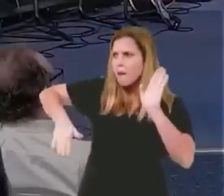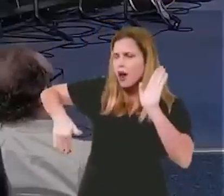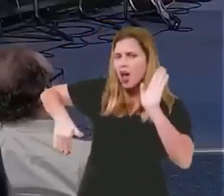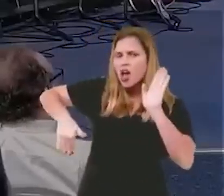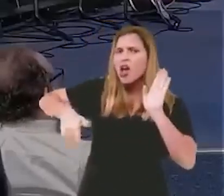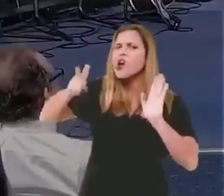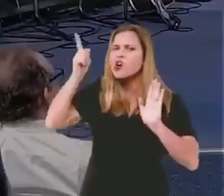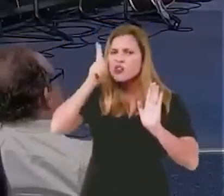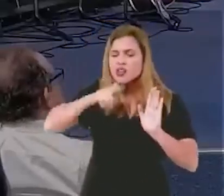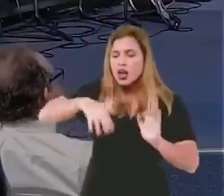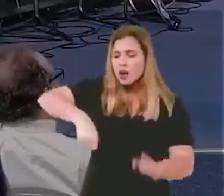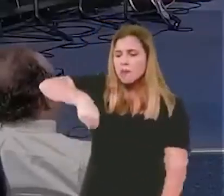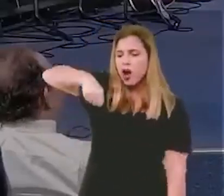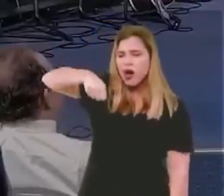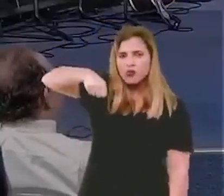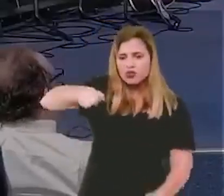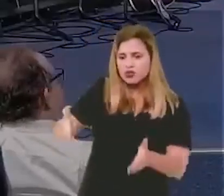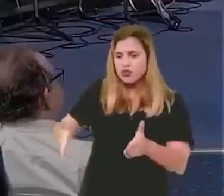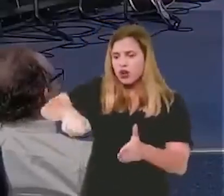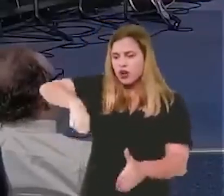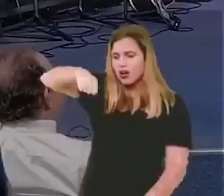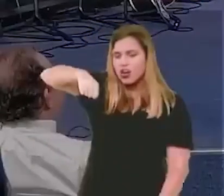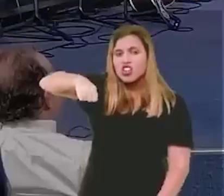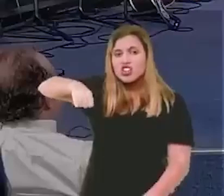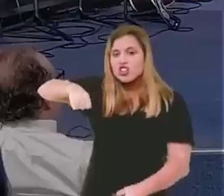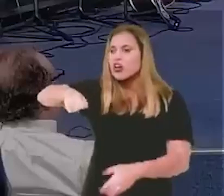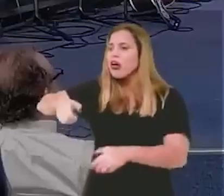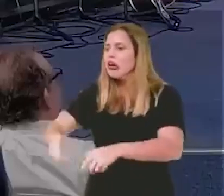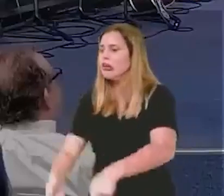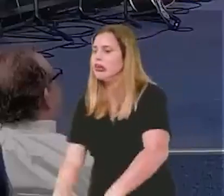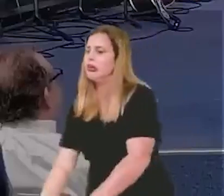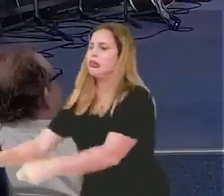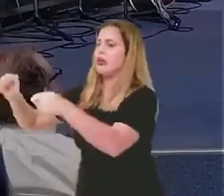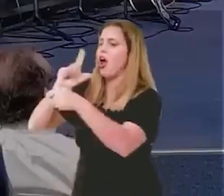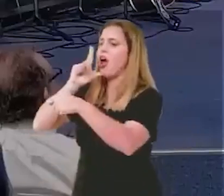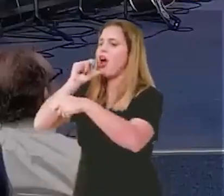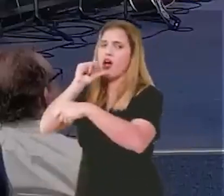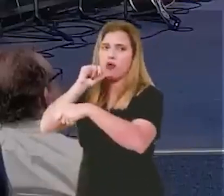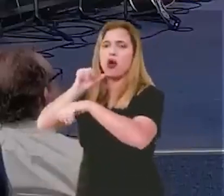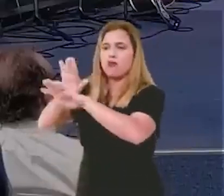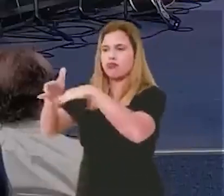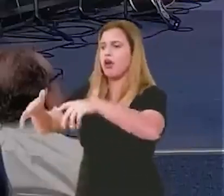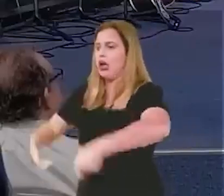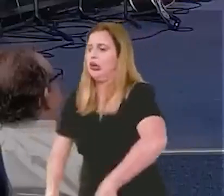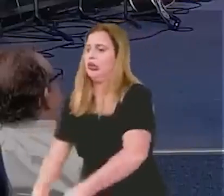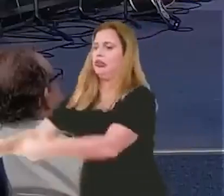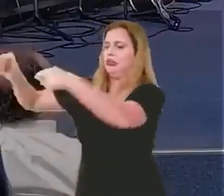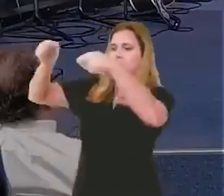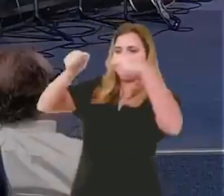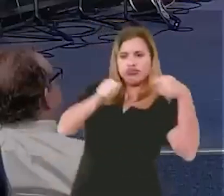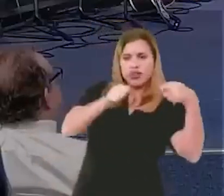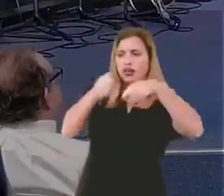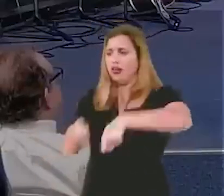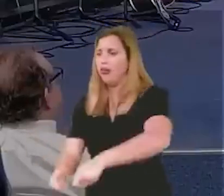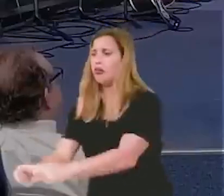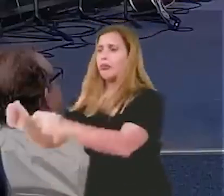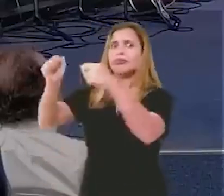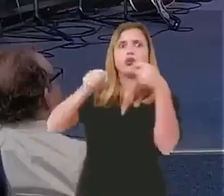seu glorioso Redentor mede as águas na concha da sua mão. Ele pesa o pó das montanhas em balança de